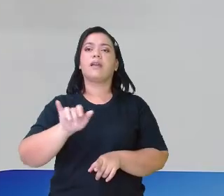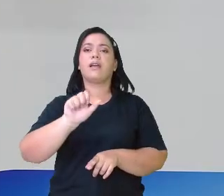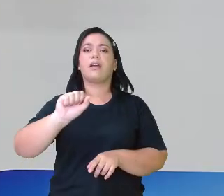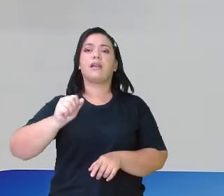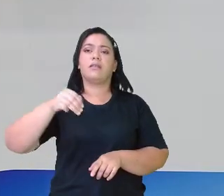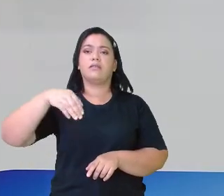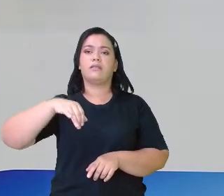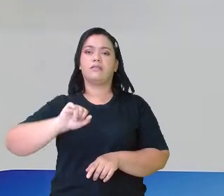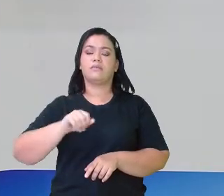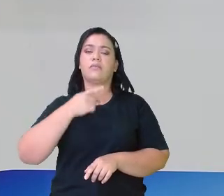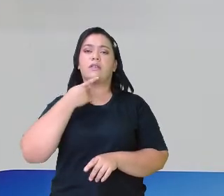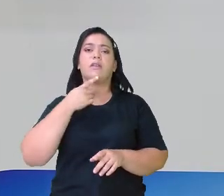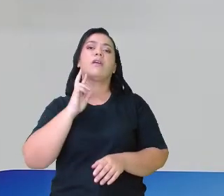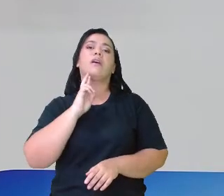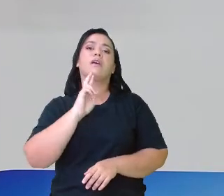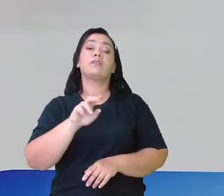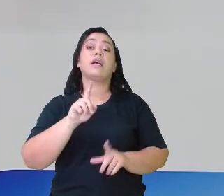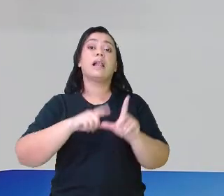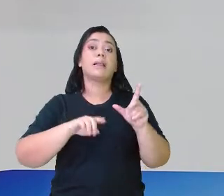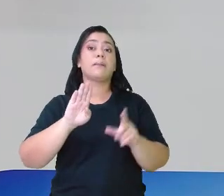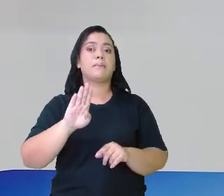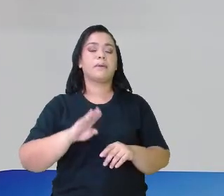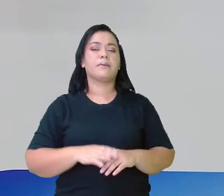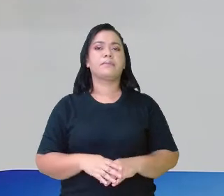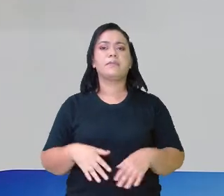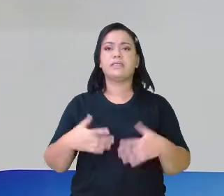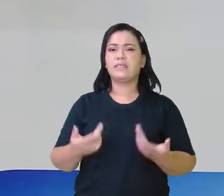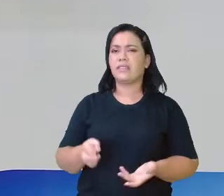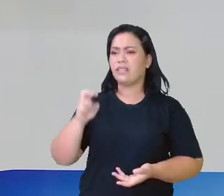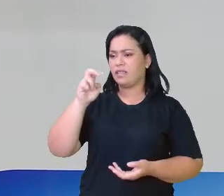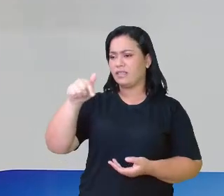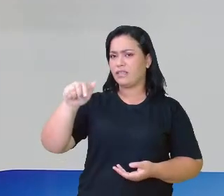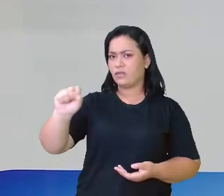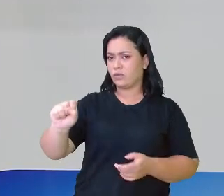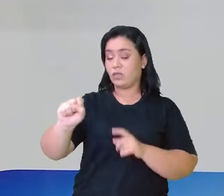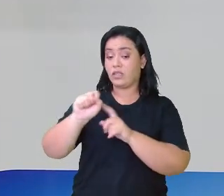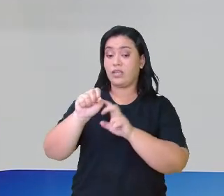Letra B, então, nesse número 578, o